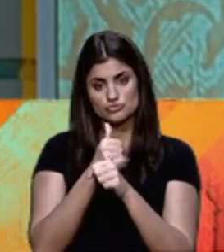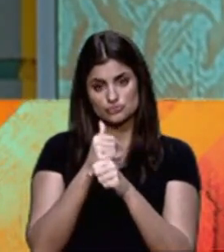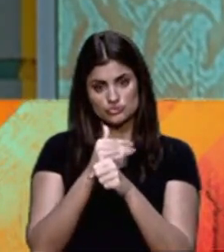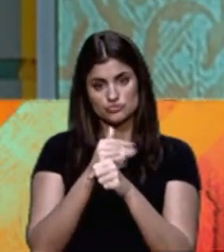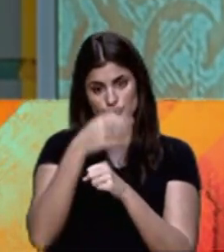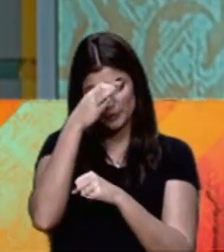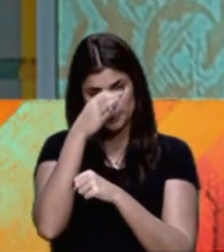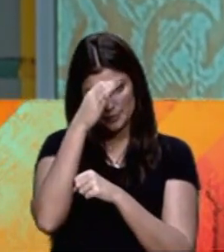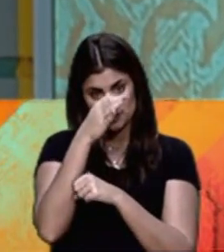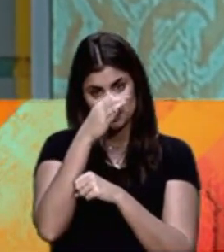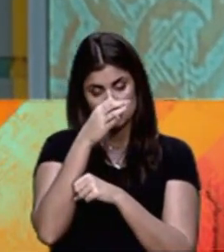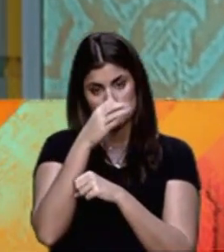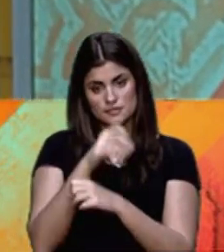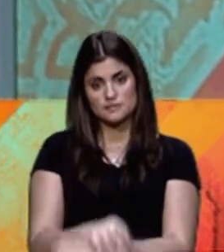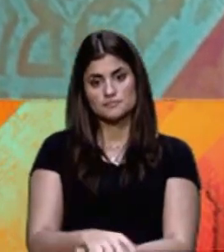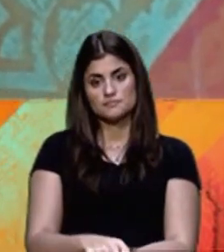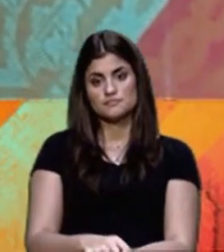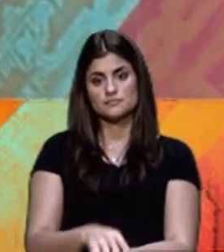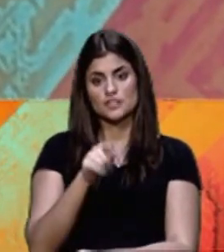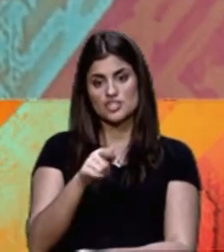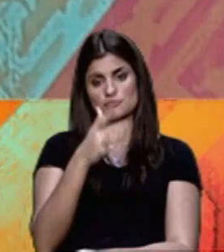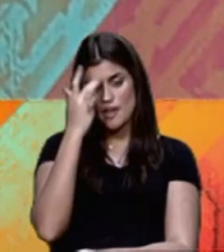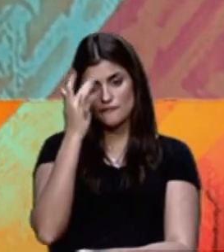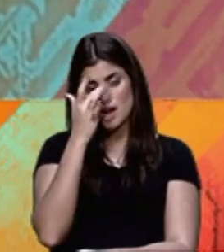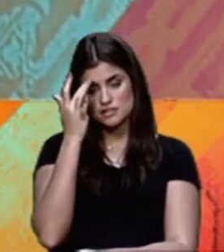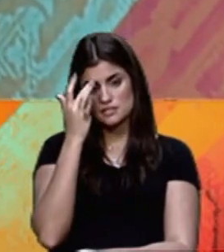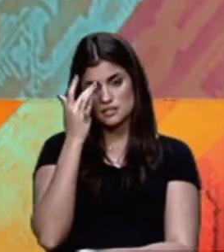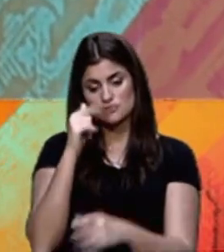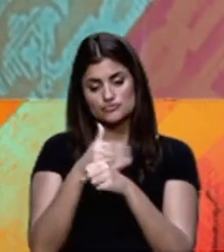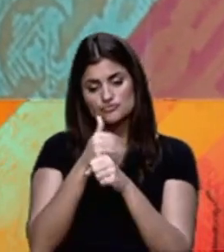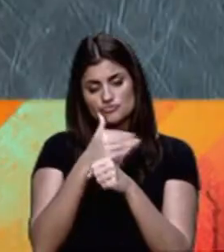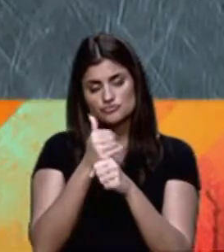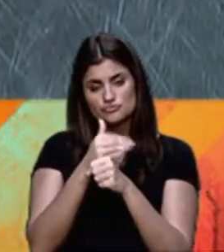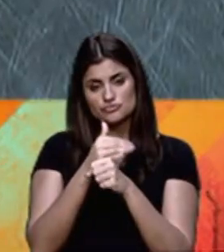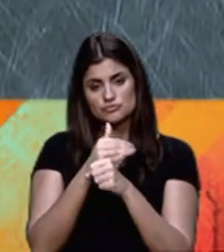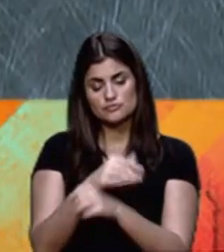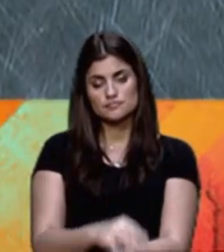é? Convém que seja, este é mais fácil de cortar.